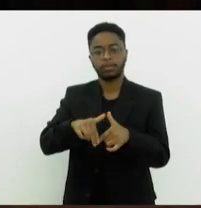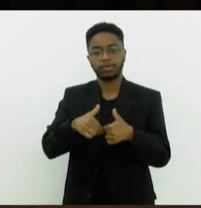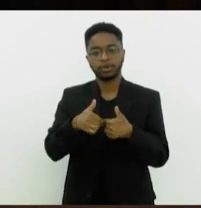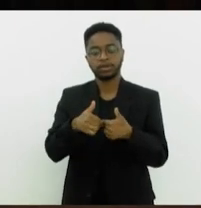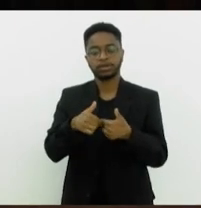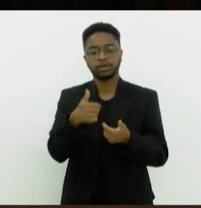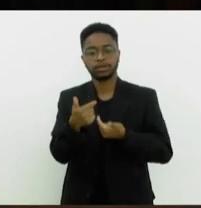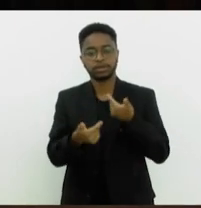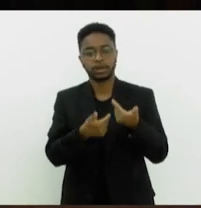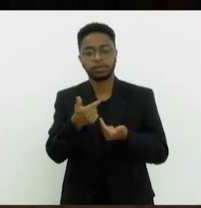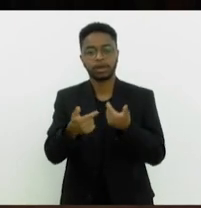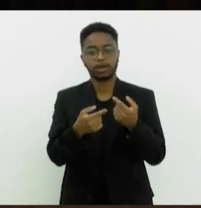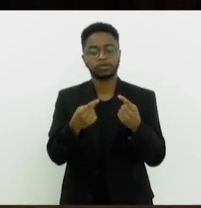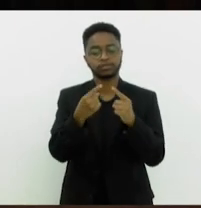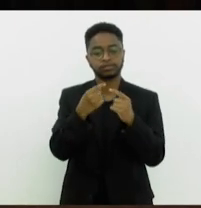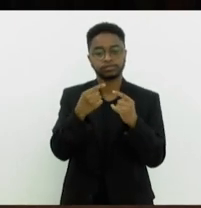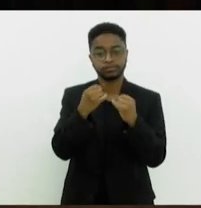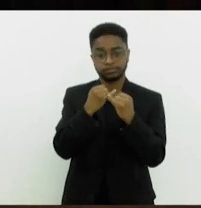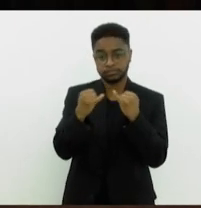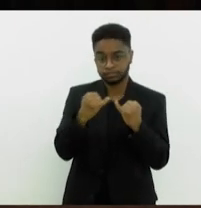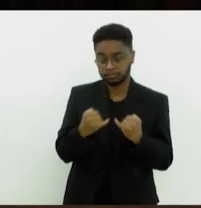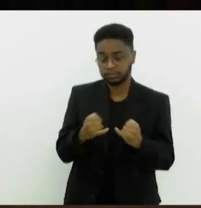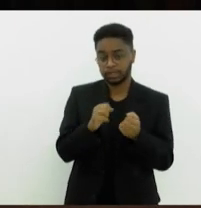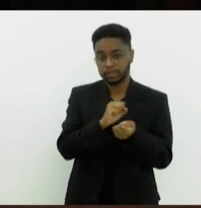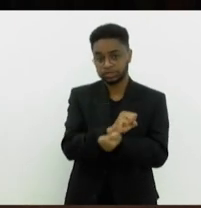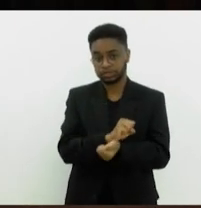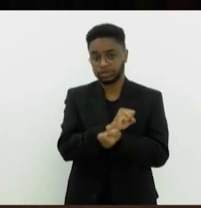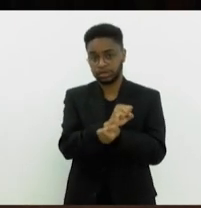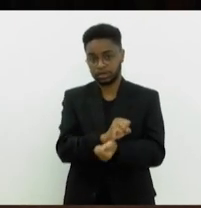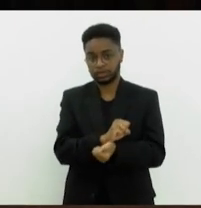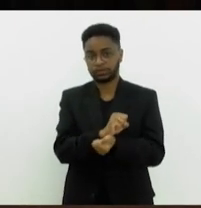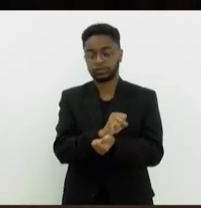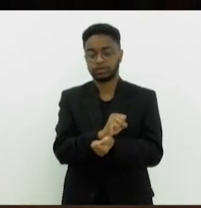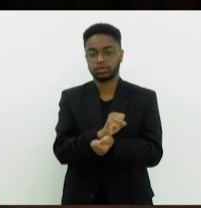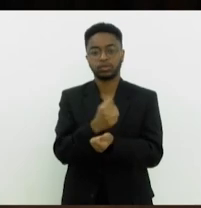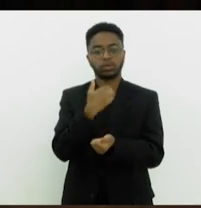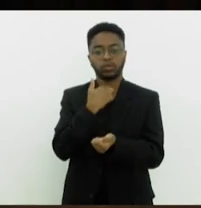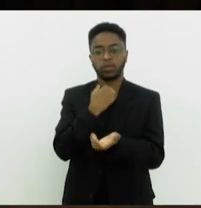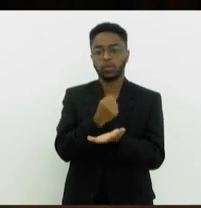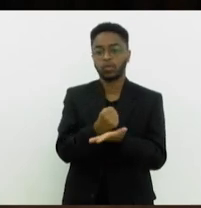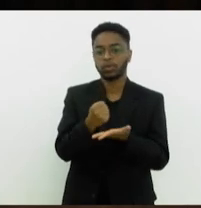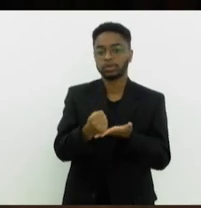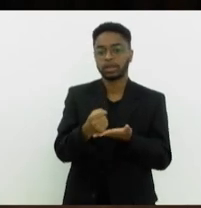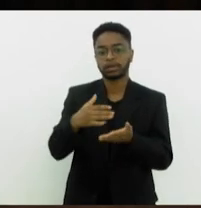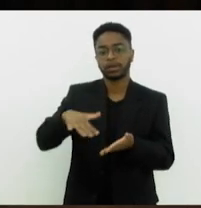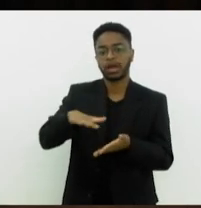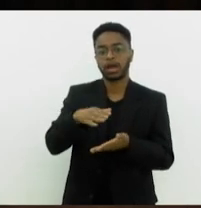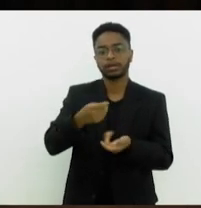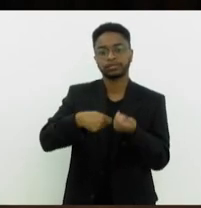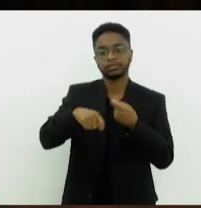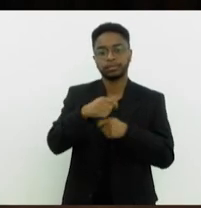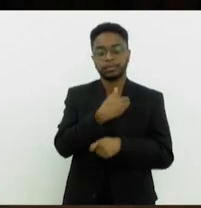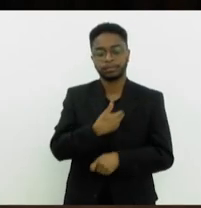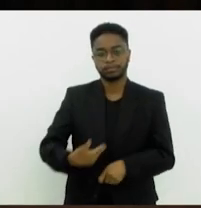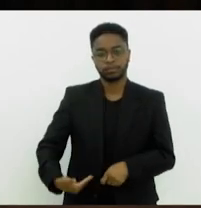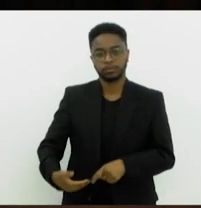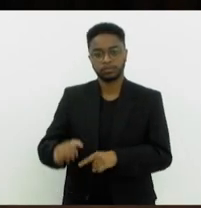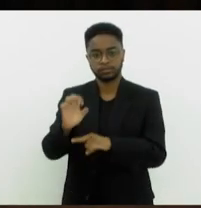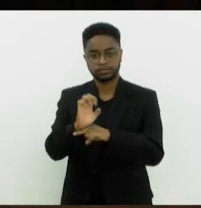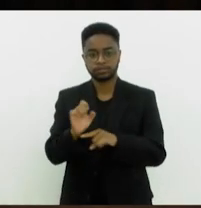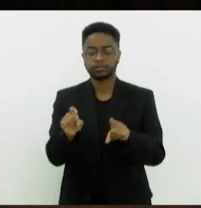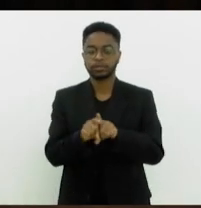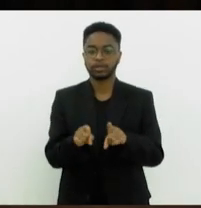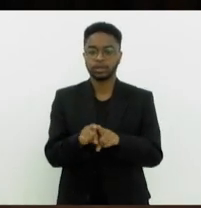de trabalho análogo à escravidão de contrato com a administração pública estadual, bem